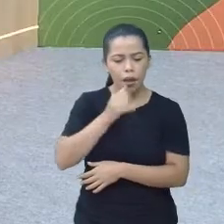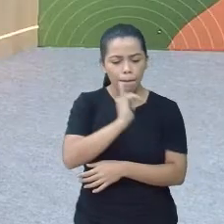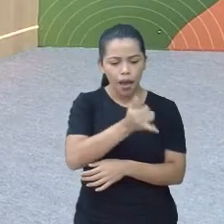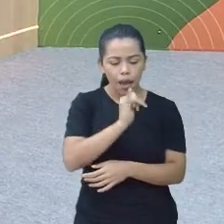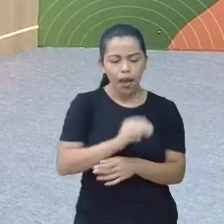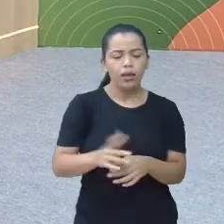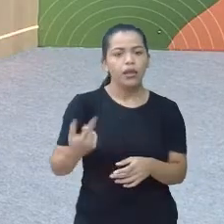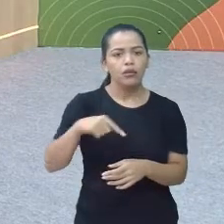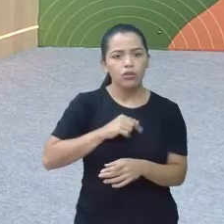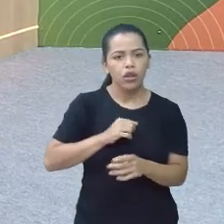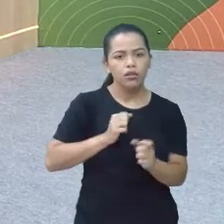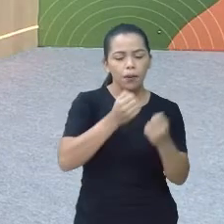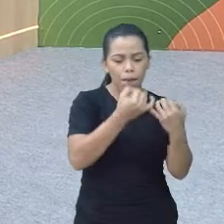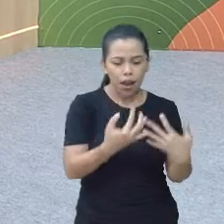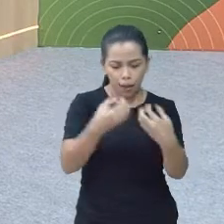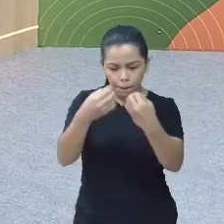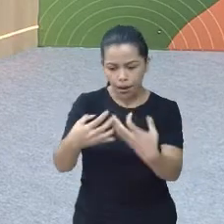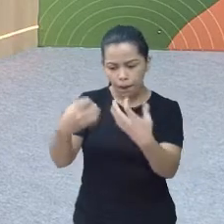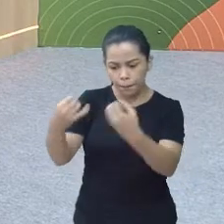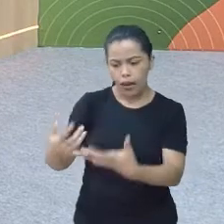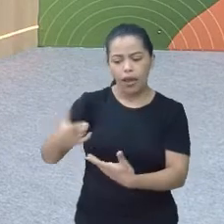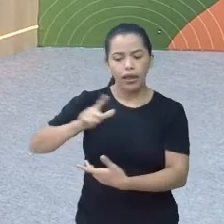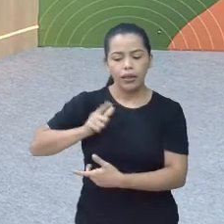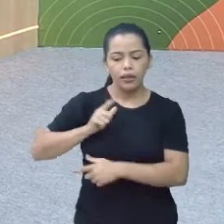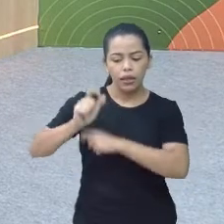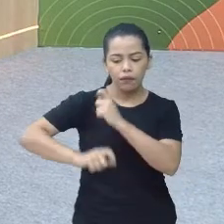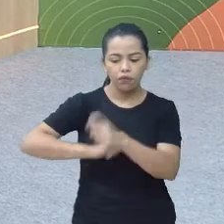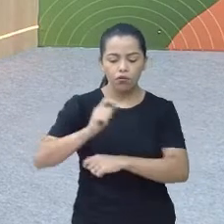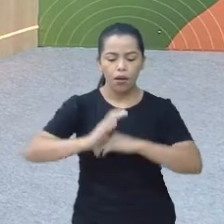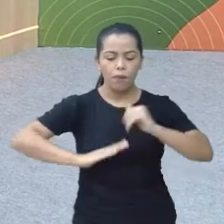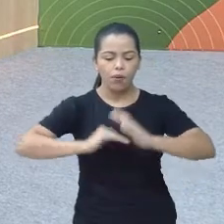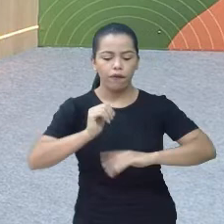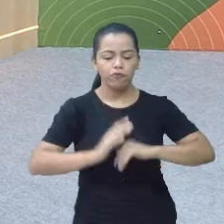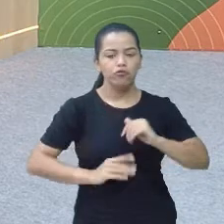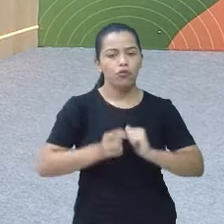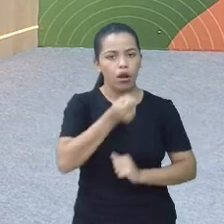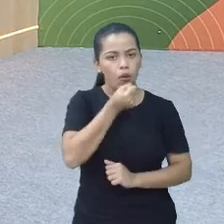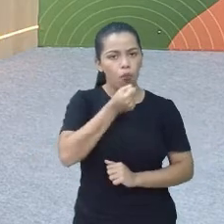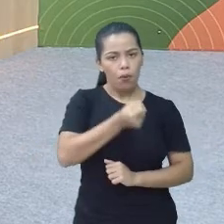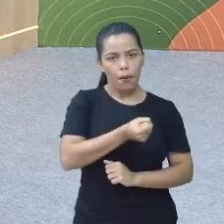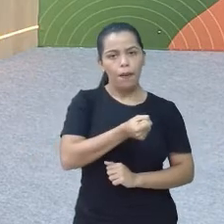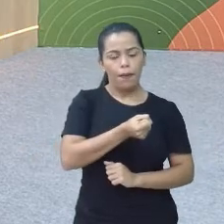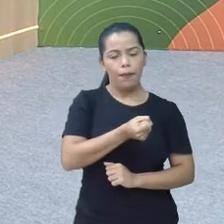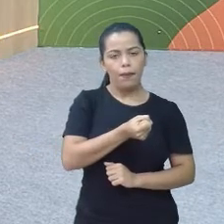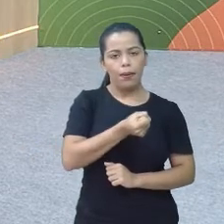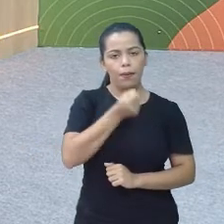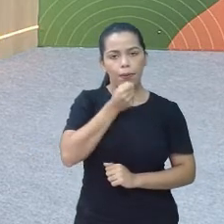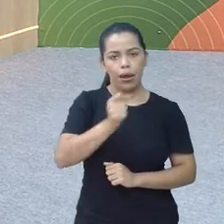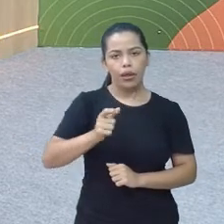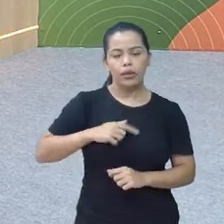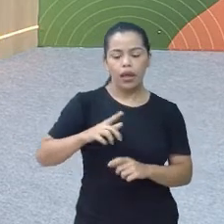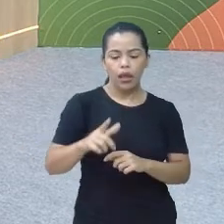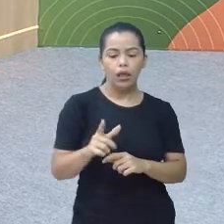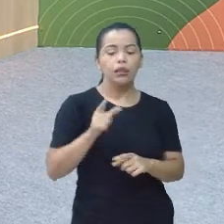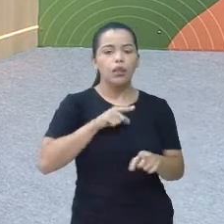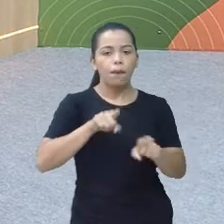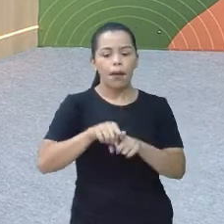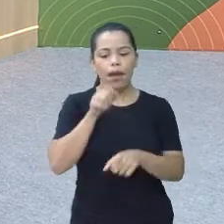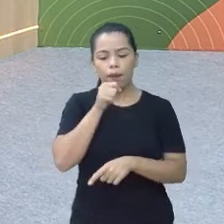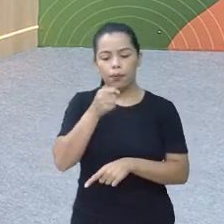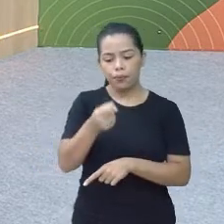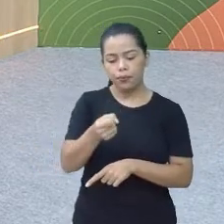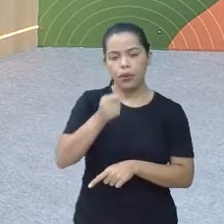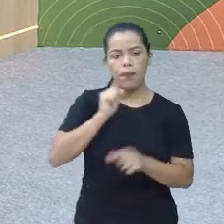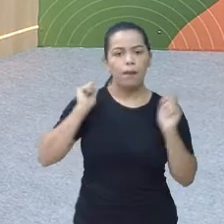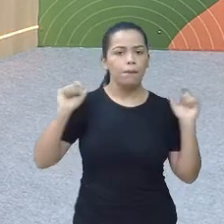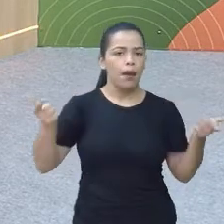a gente tem a jornalística, que faz parte da notícia. A gente tem a entrevista de entretenimento, que é aquela que acontece em